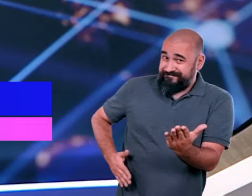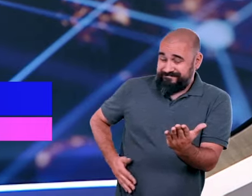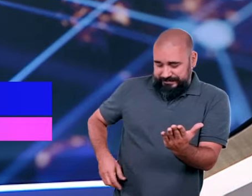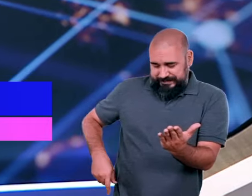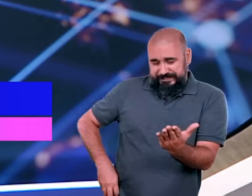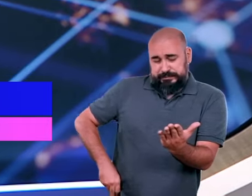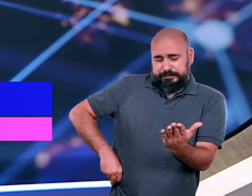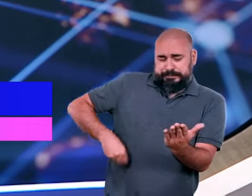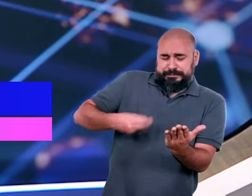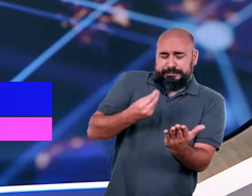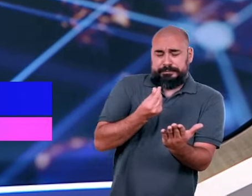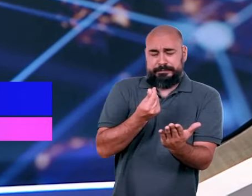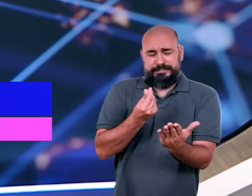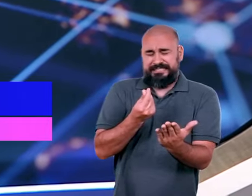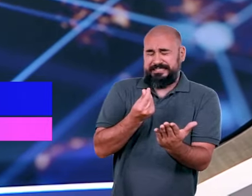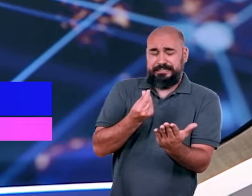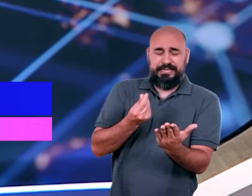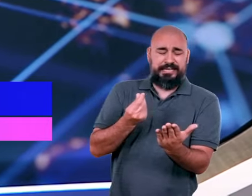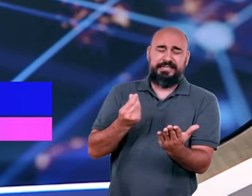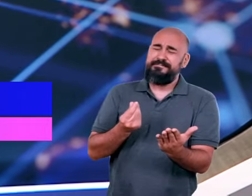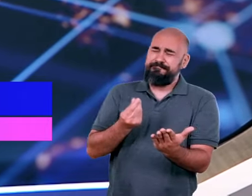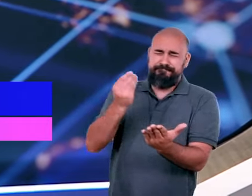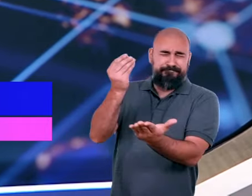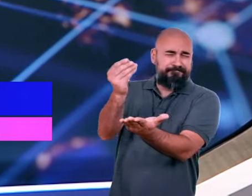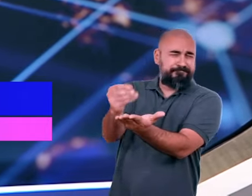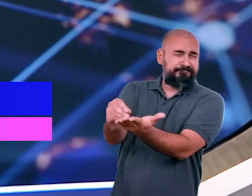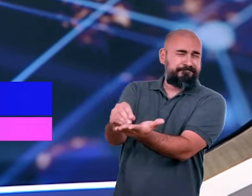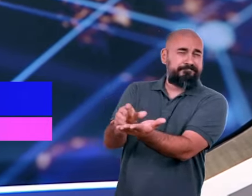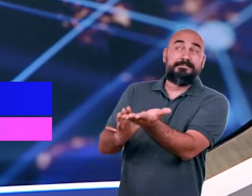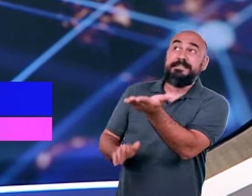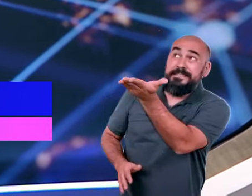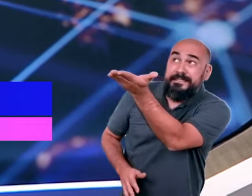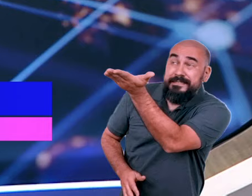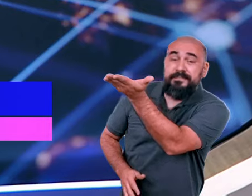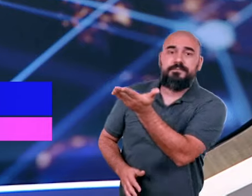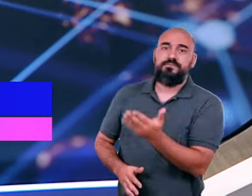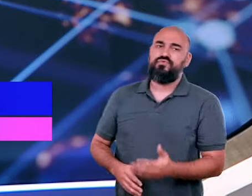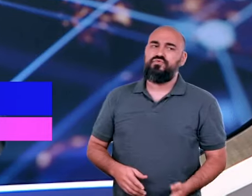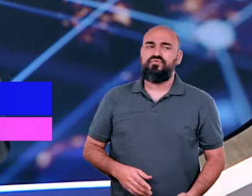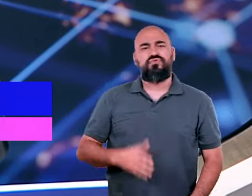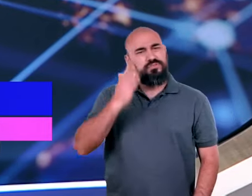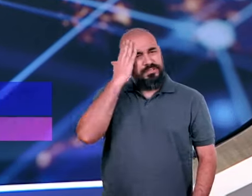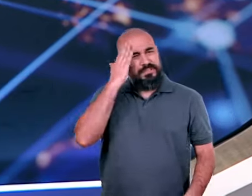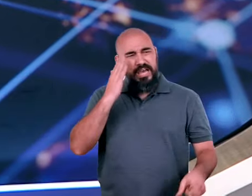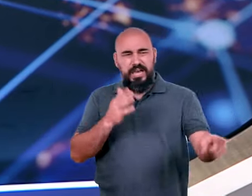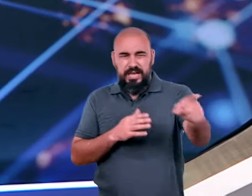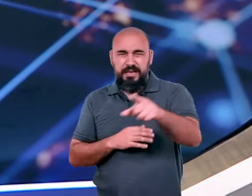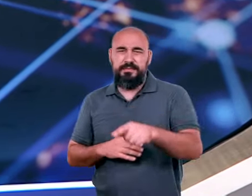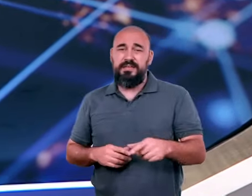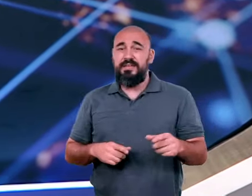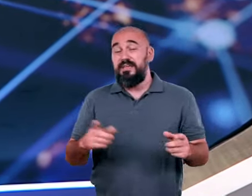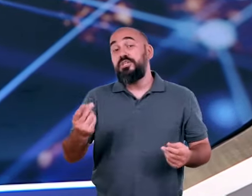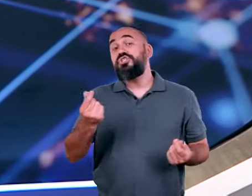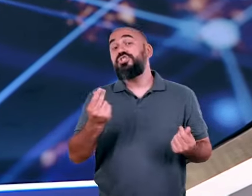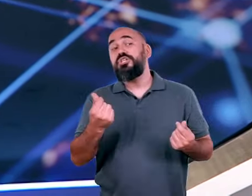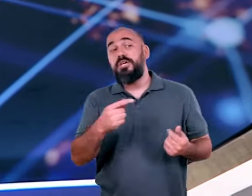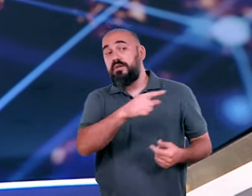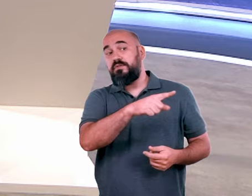Mexer no dinheiro. Quando a gente fala de outros aspectos, parece tão mais fácil, mas quando fala do dinheiro, o